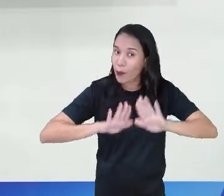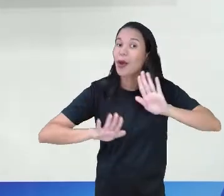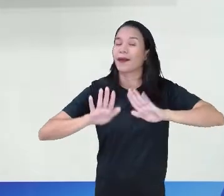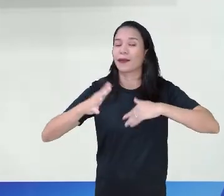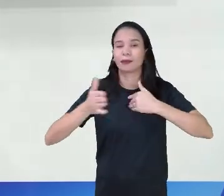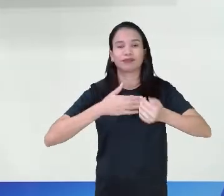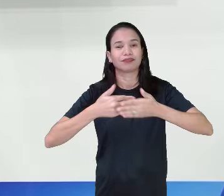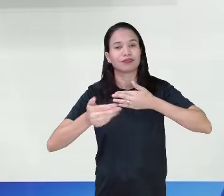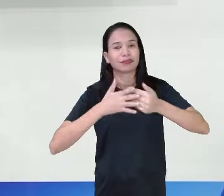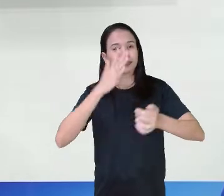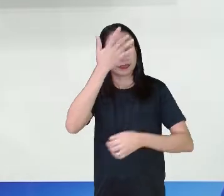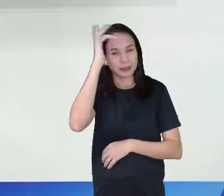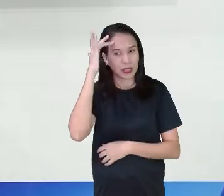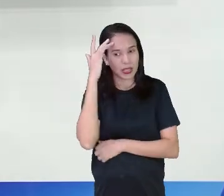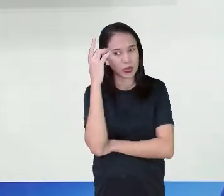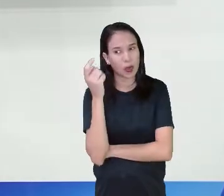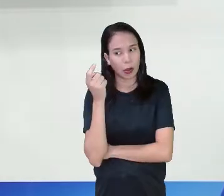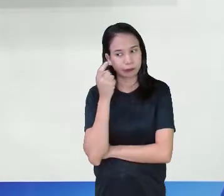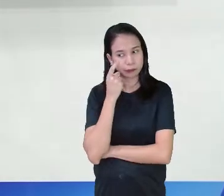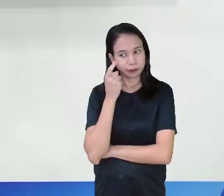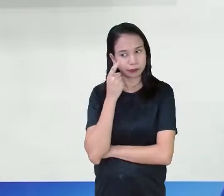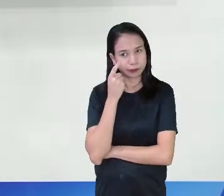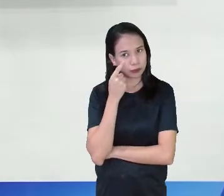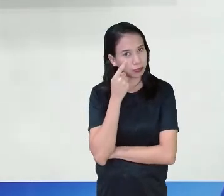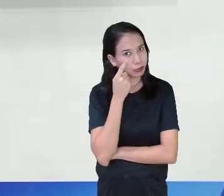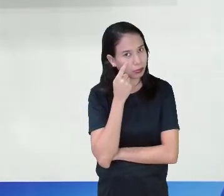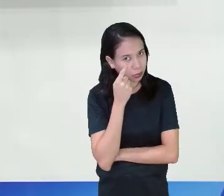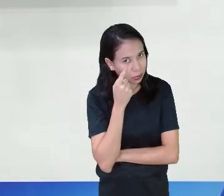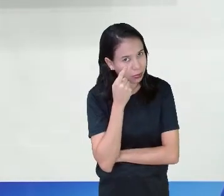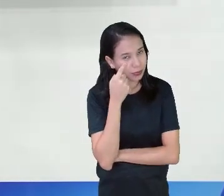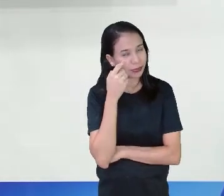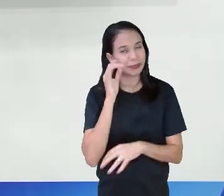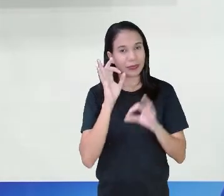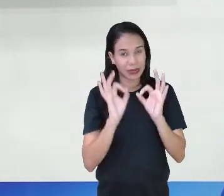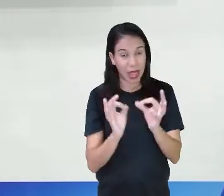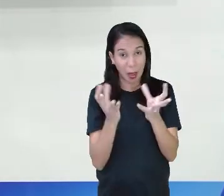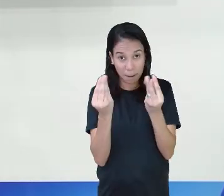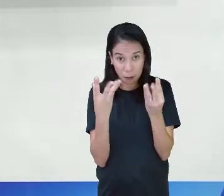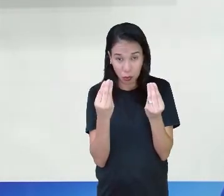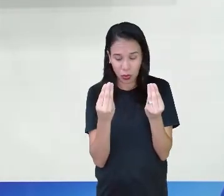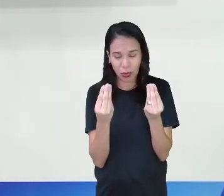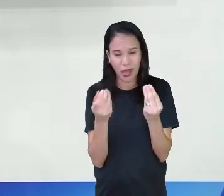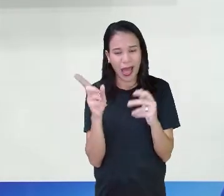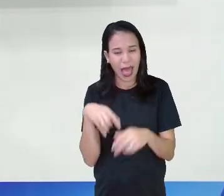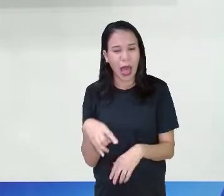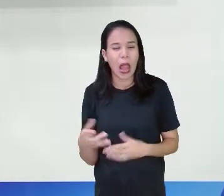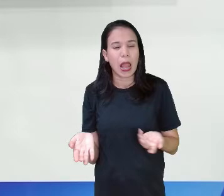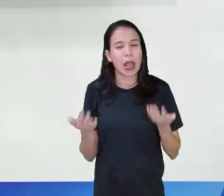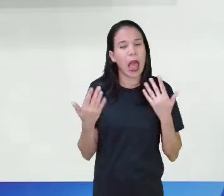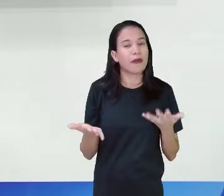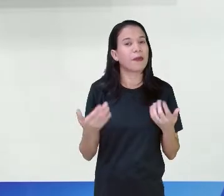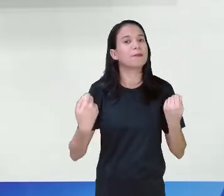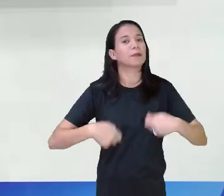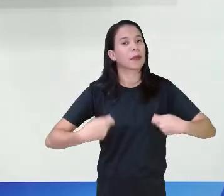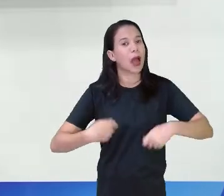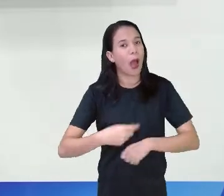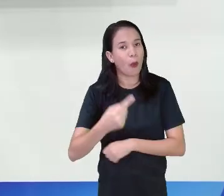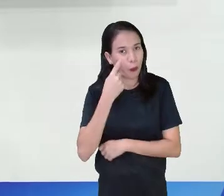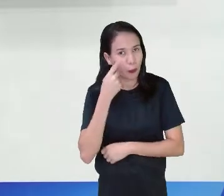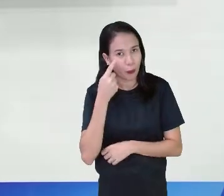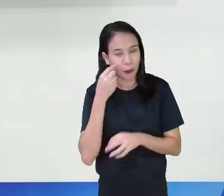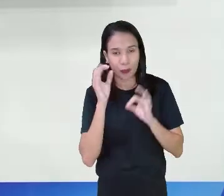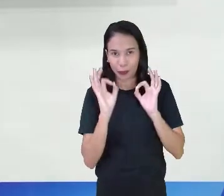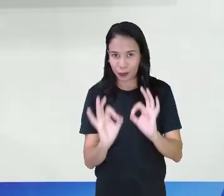qualquer pessoa que desconfia, qualquer uma. Foi demais, foi muita moleza, desconfiem, gente, tá